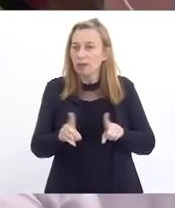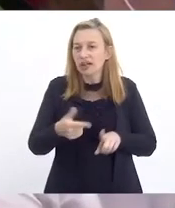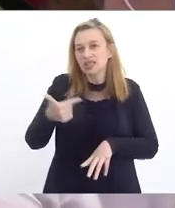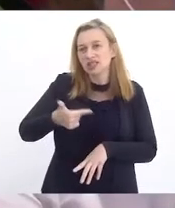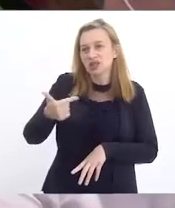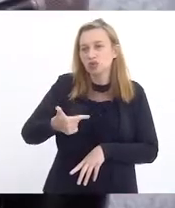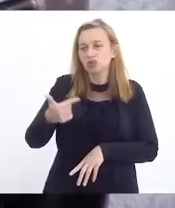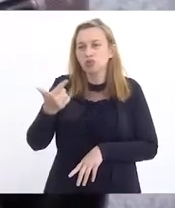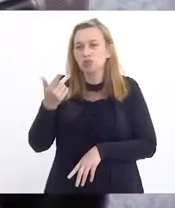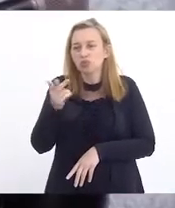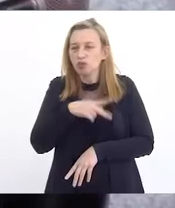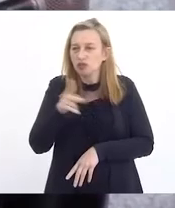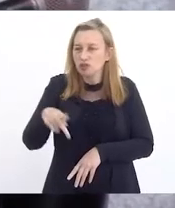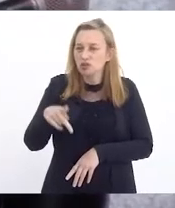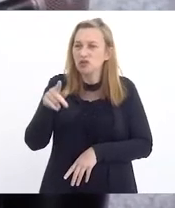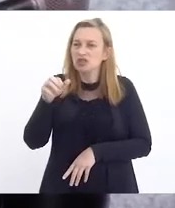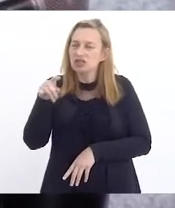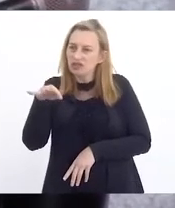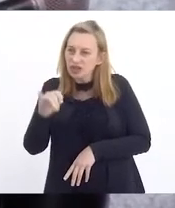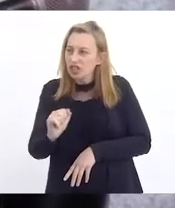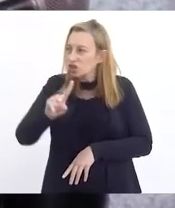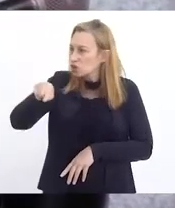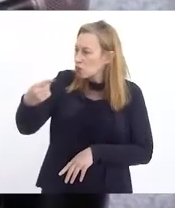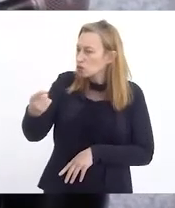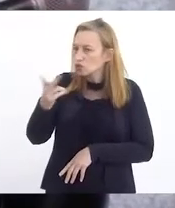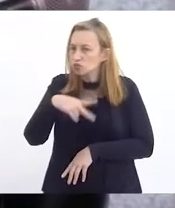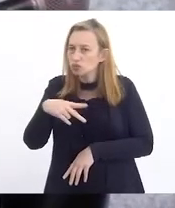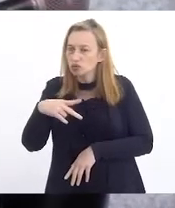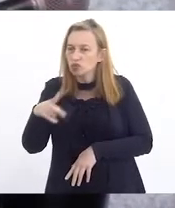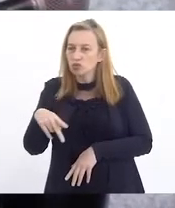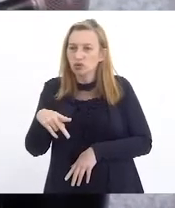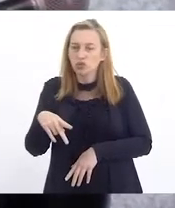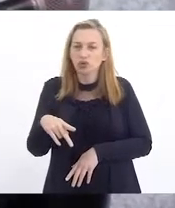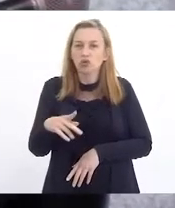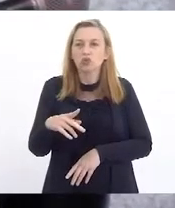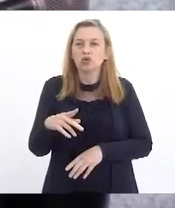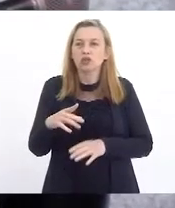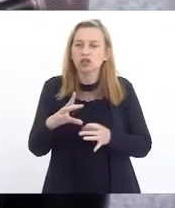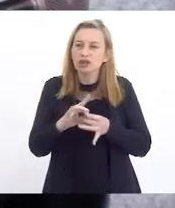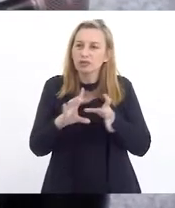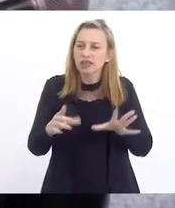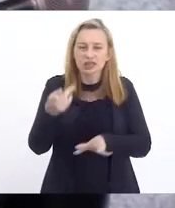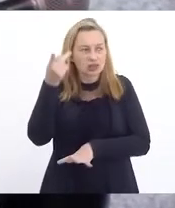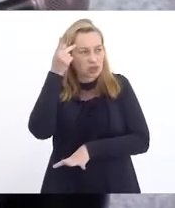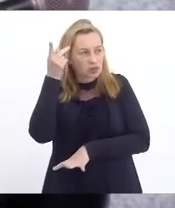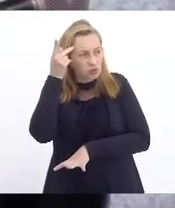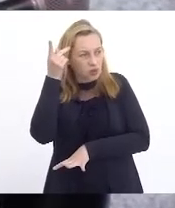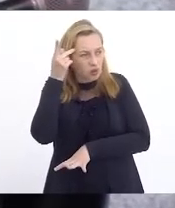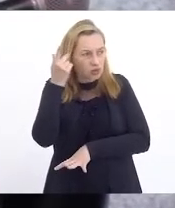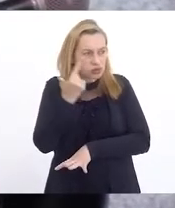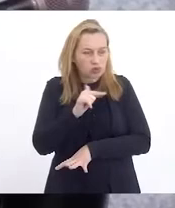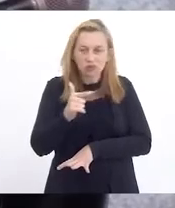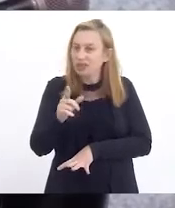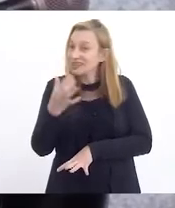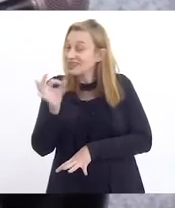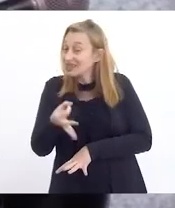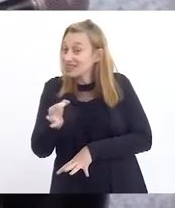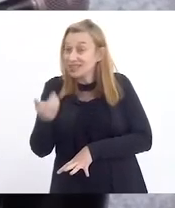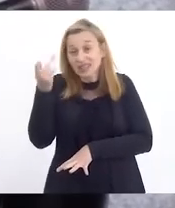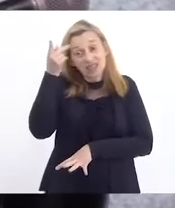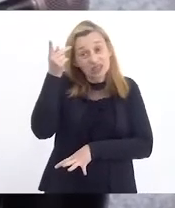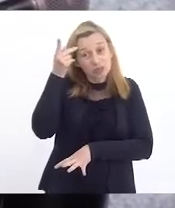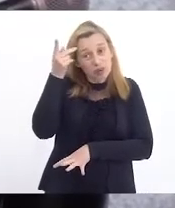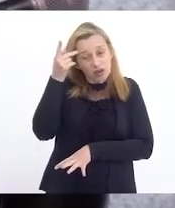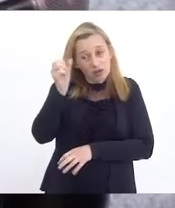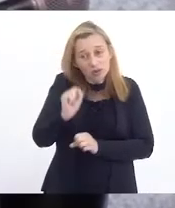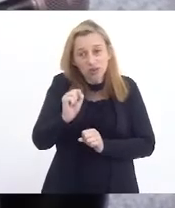professor Frederich, o professor Adacto, tantos outros que nós ouvimos, ao autorizar São Paulo a fazer isso, a gente não tem garantias de que São Paulo vai